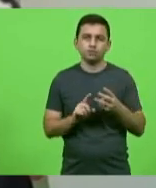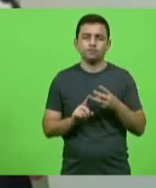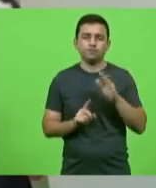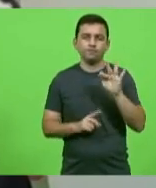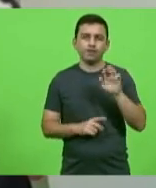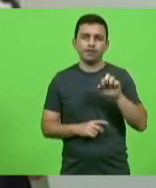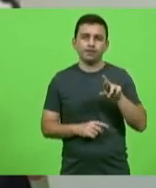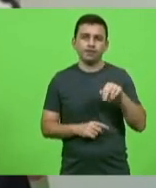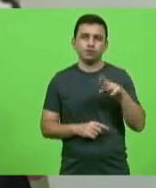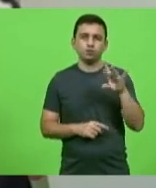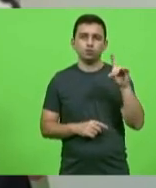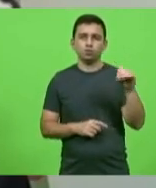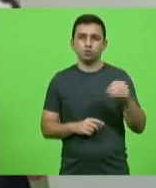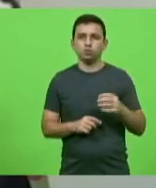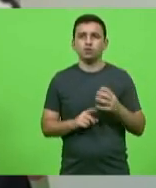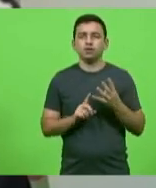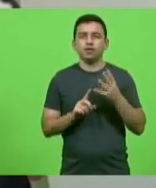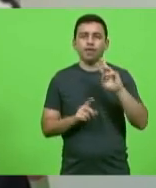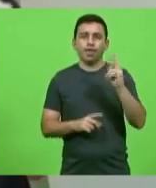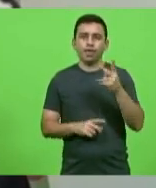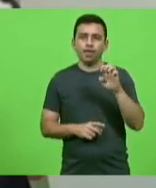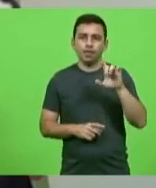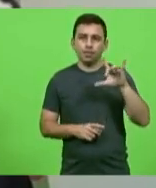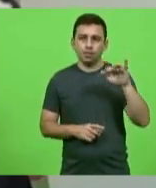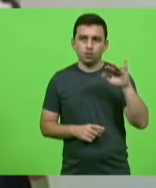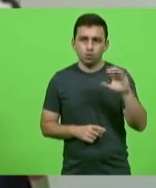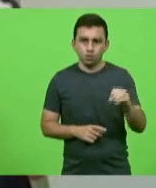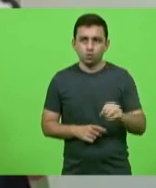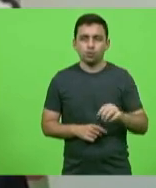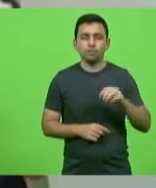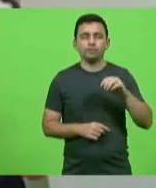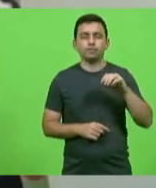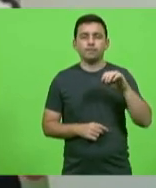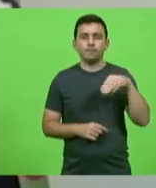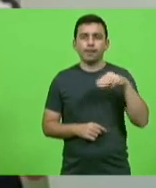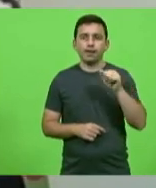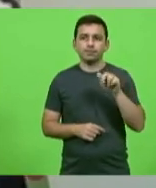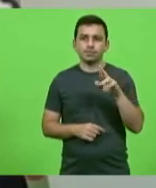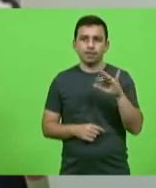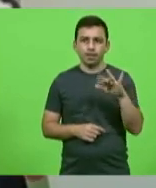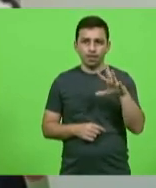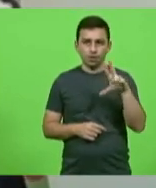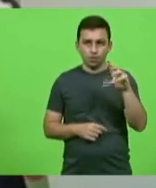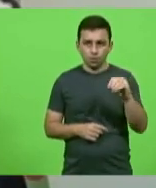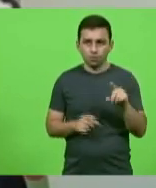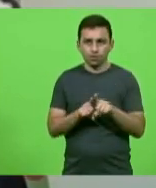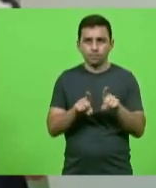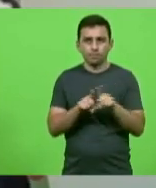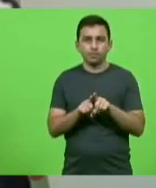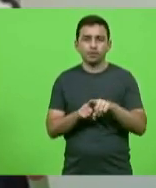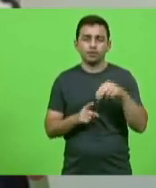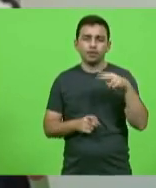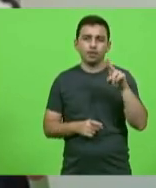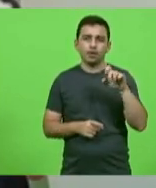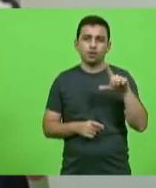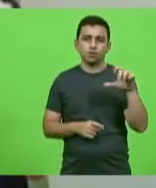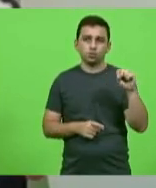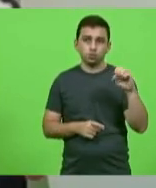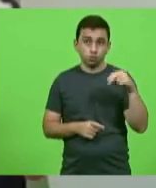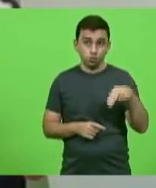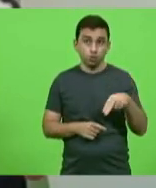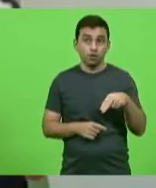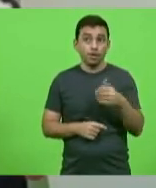Melo Filipe Henrique do Leste Hélio César Barros Marcelo Batista de Sousa e Nelson Lucena filho